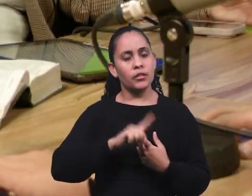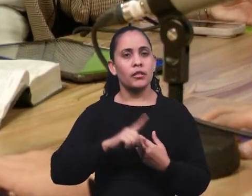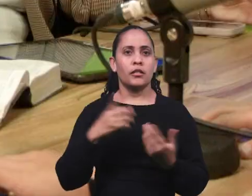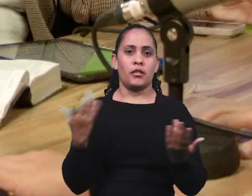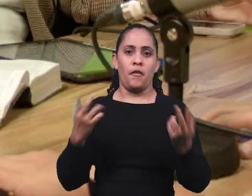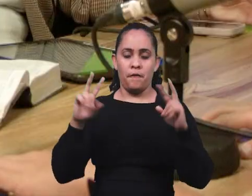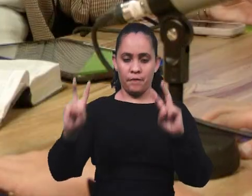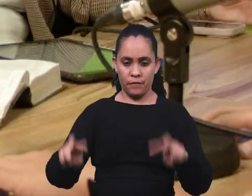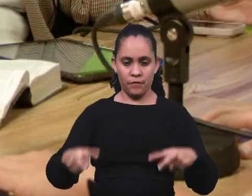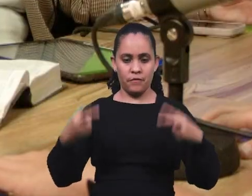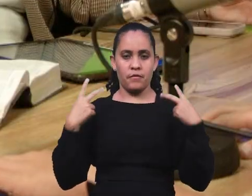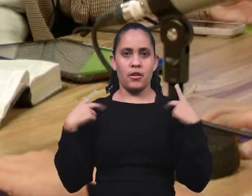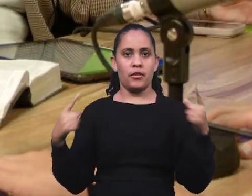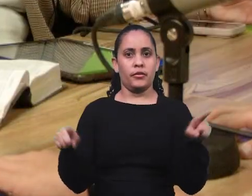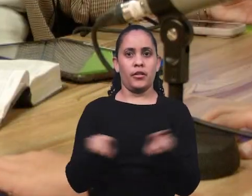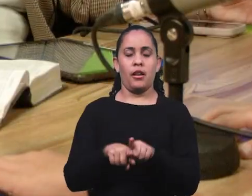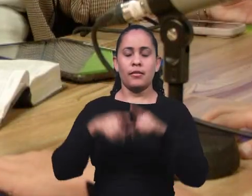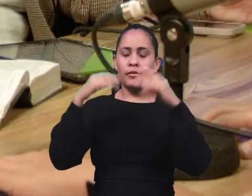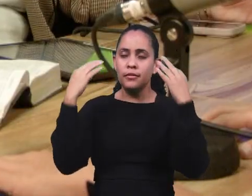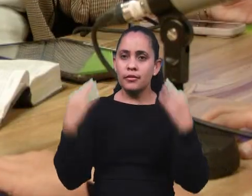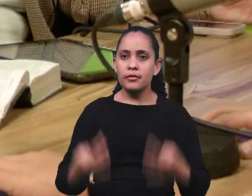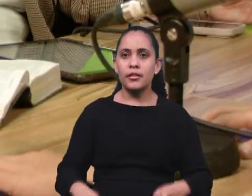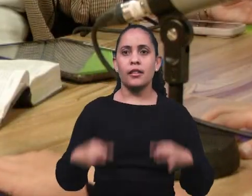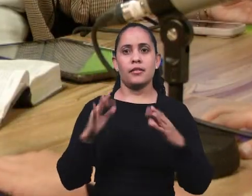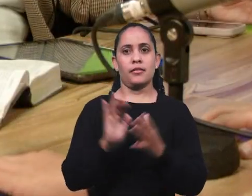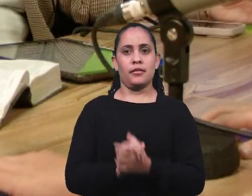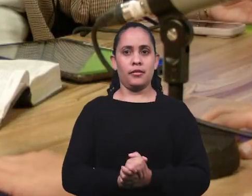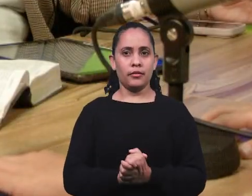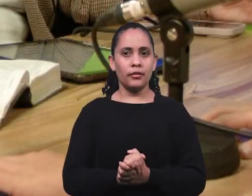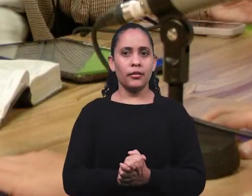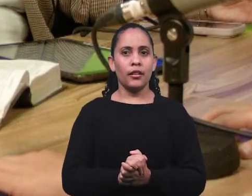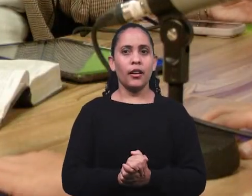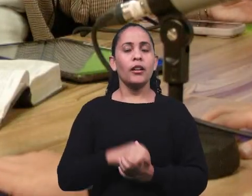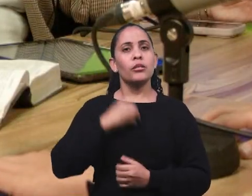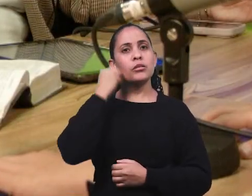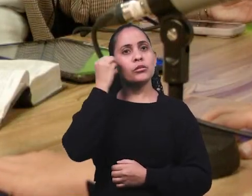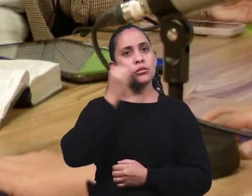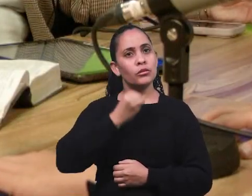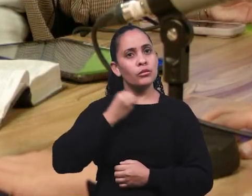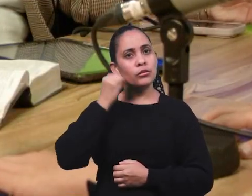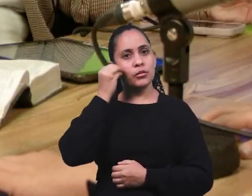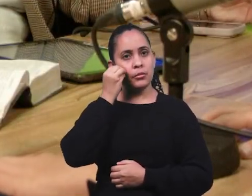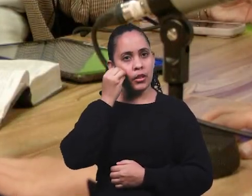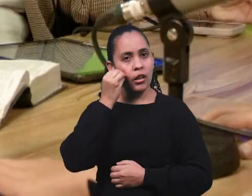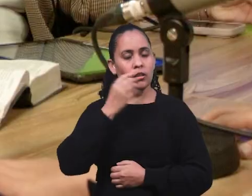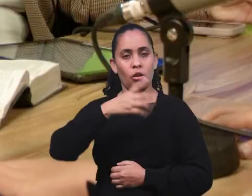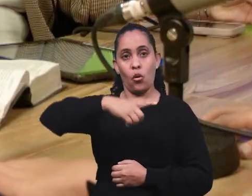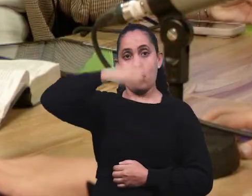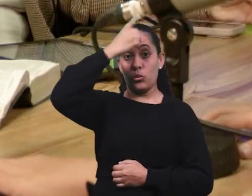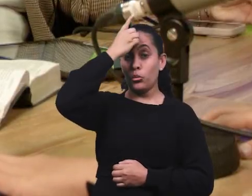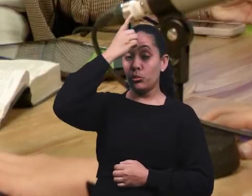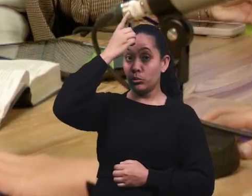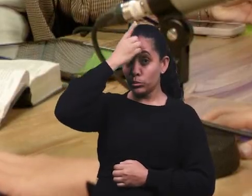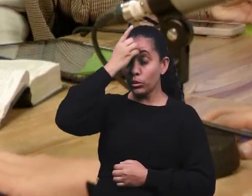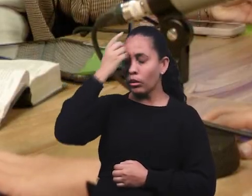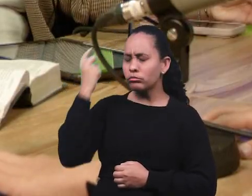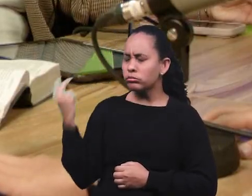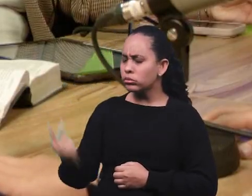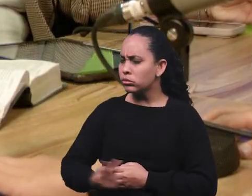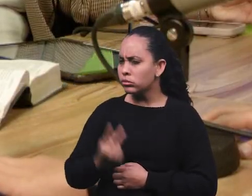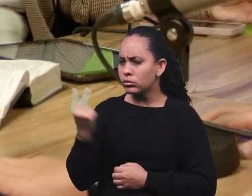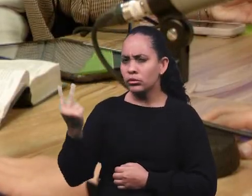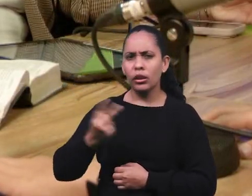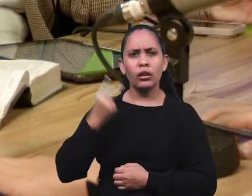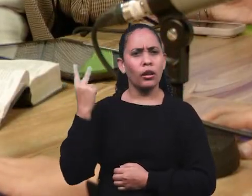nos assistindo, eles tenham plena certeza de que assim os dons são uma riqueza, assim, você buscai